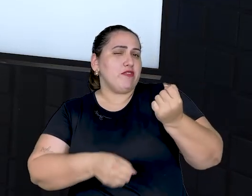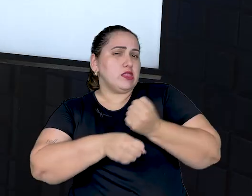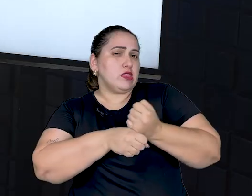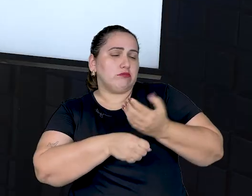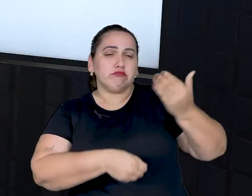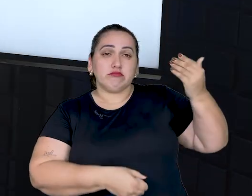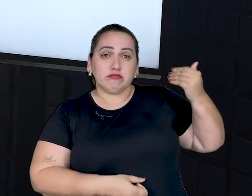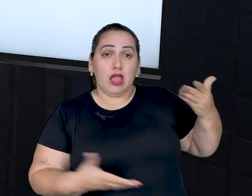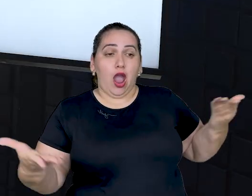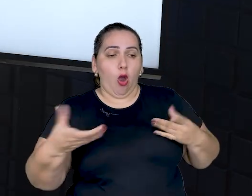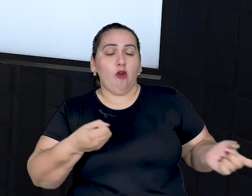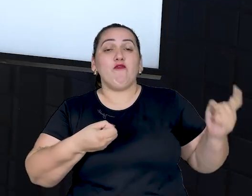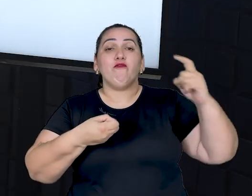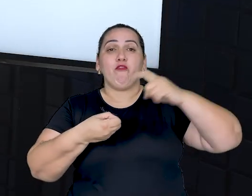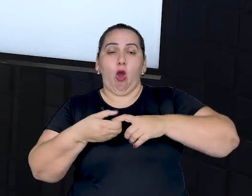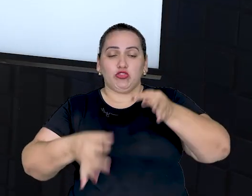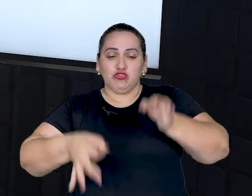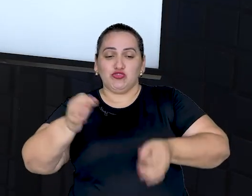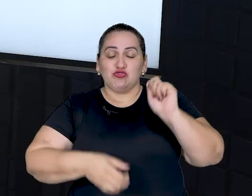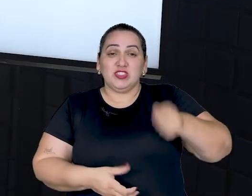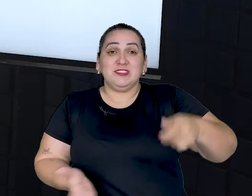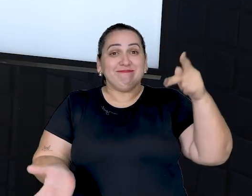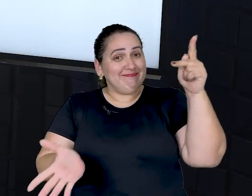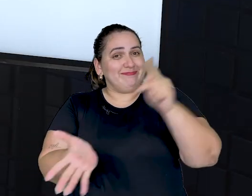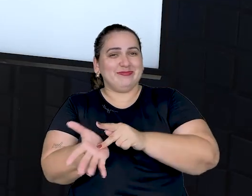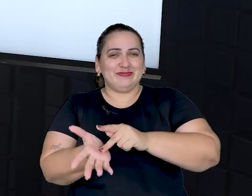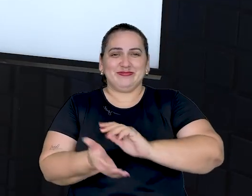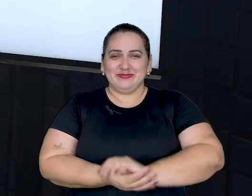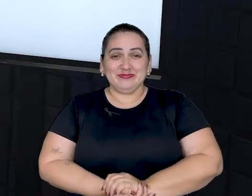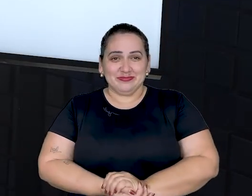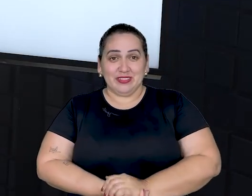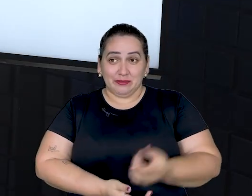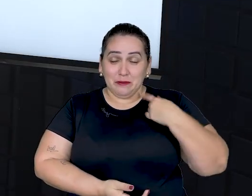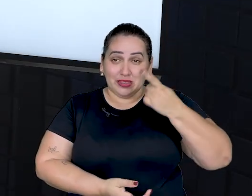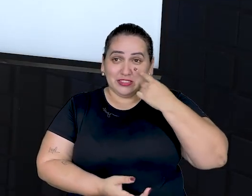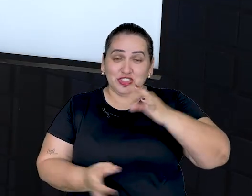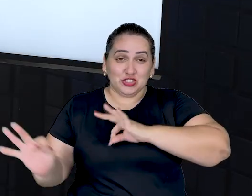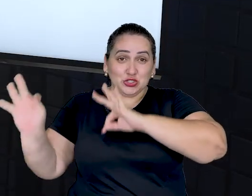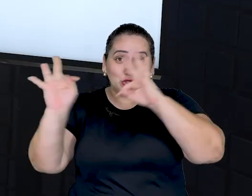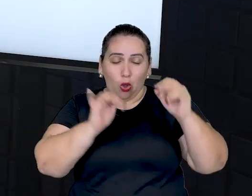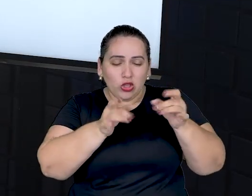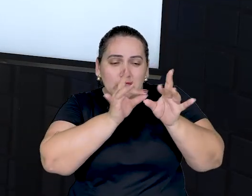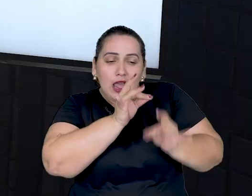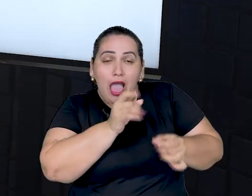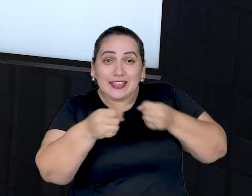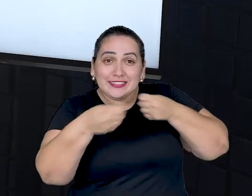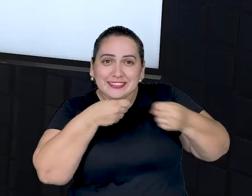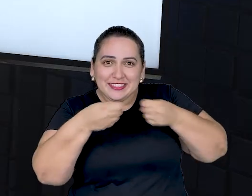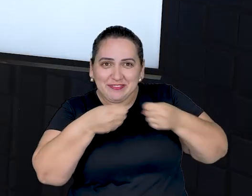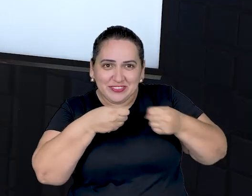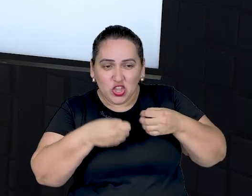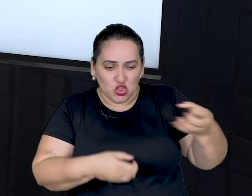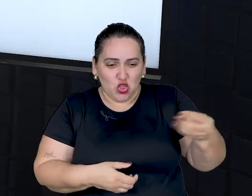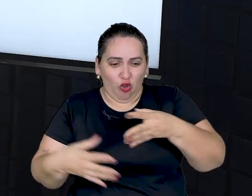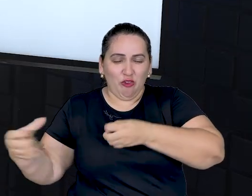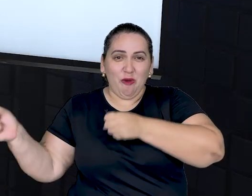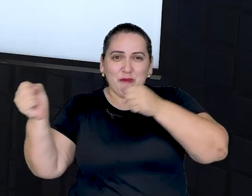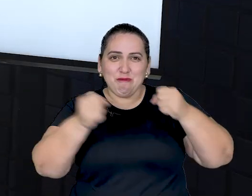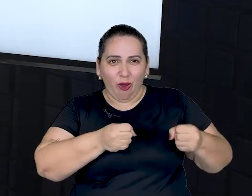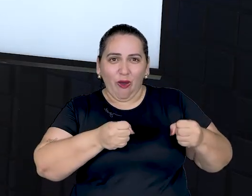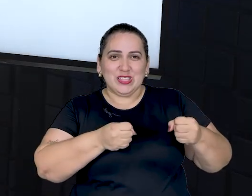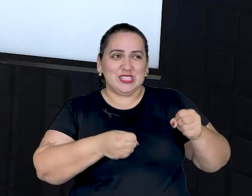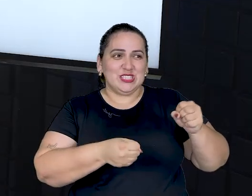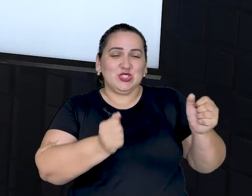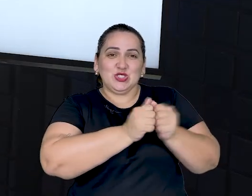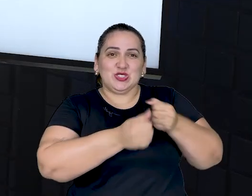há cerca de 20 anos e agora retorna como juiz titular. Confira todos os detalhes da entrevista que o